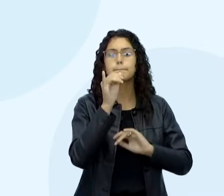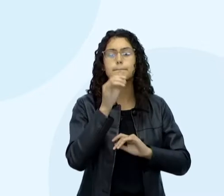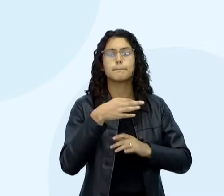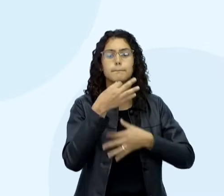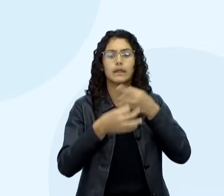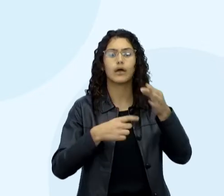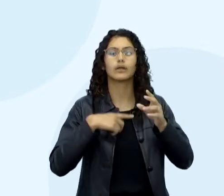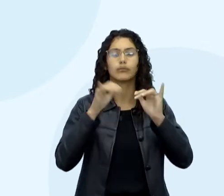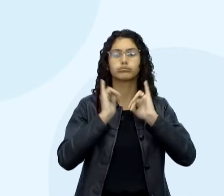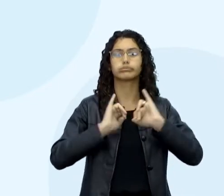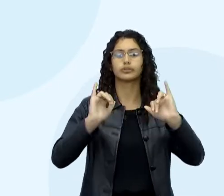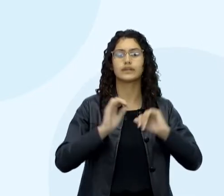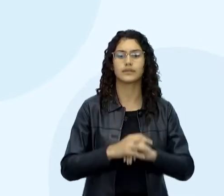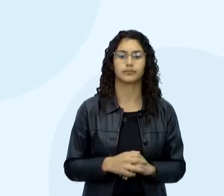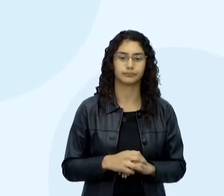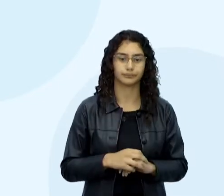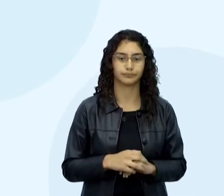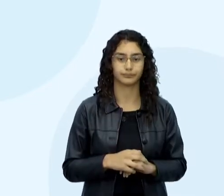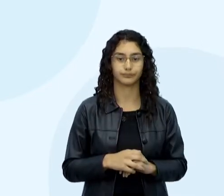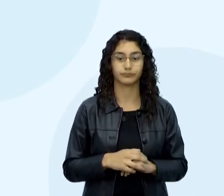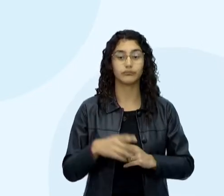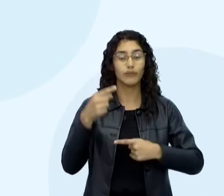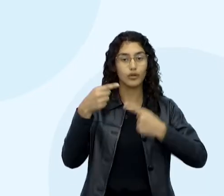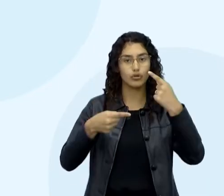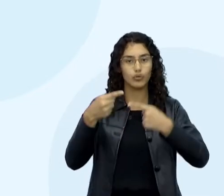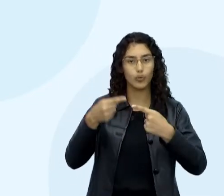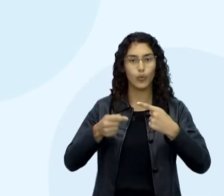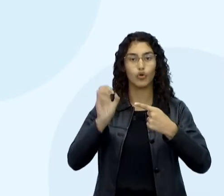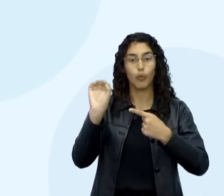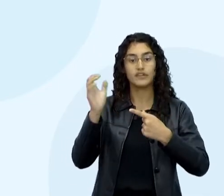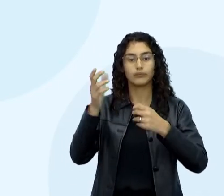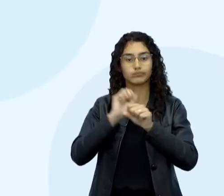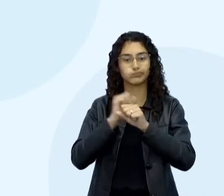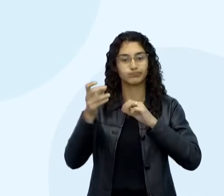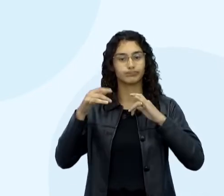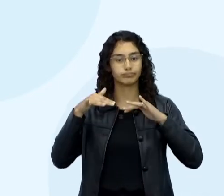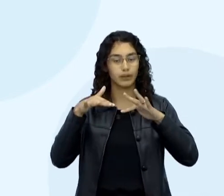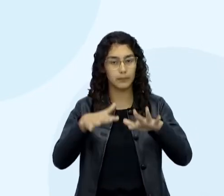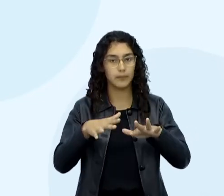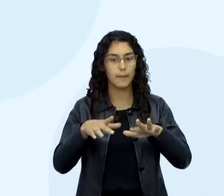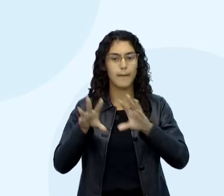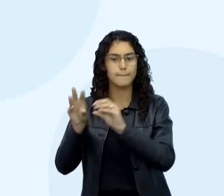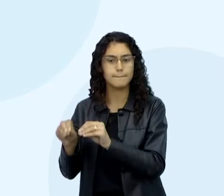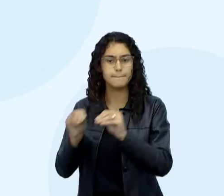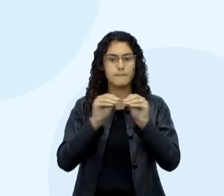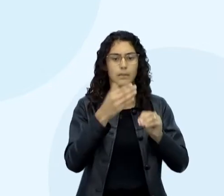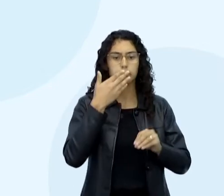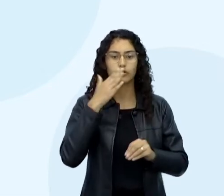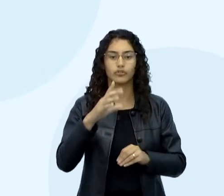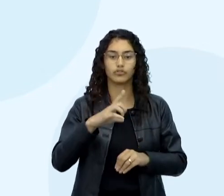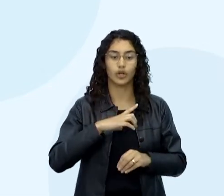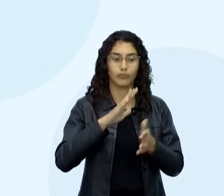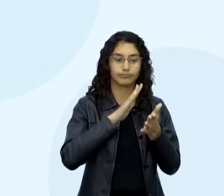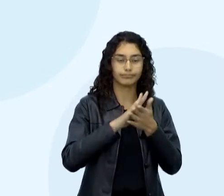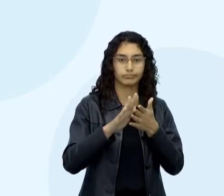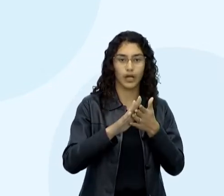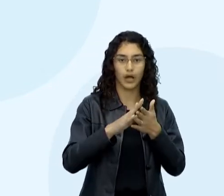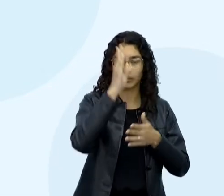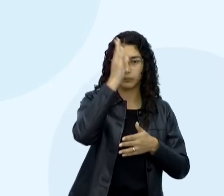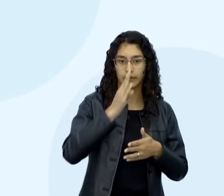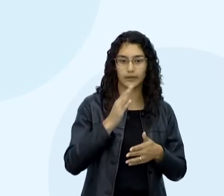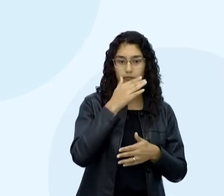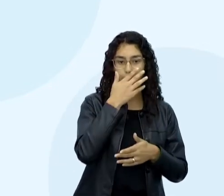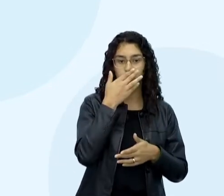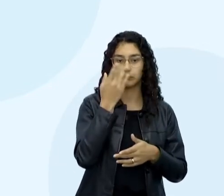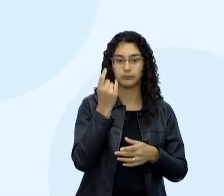sobre essa notícia? Seminário discute efeitos da pandemia para refugiados e solicitantes da condição de